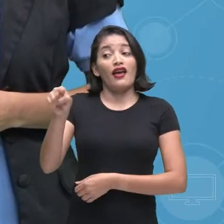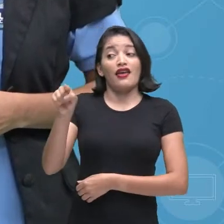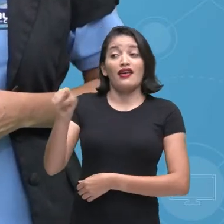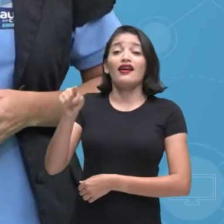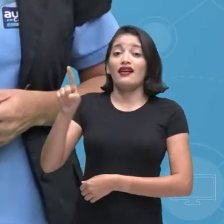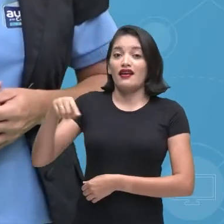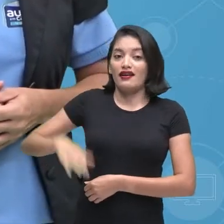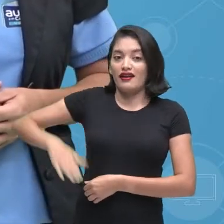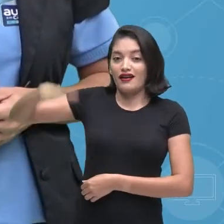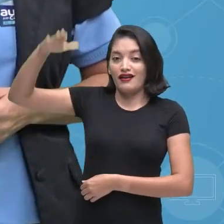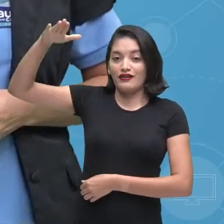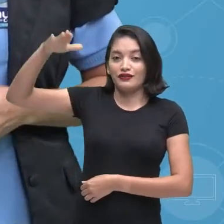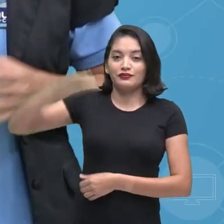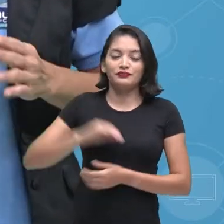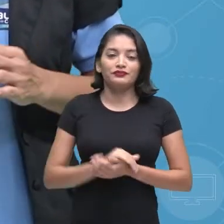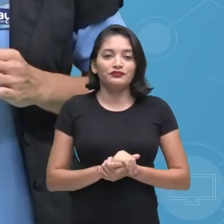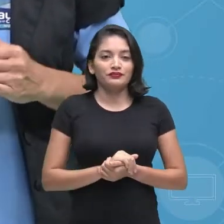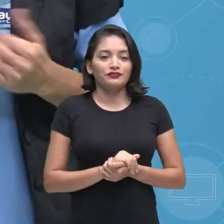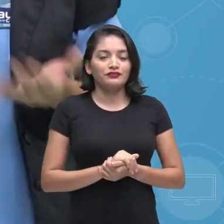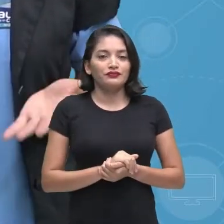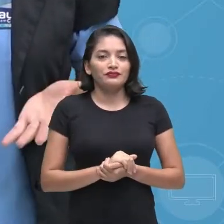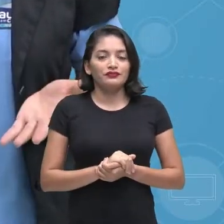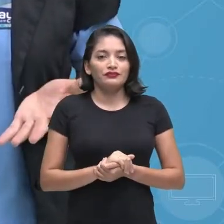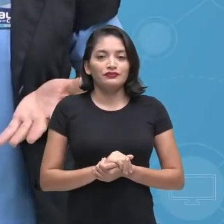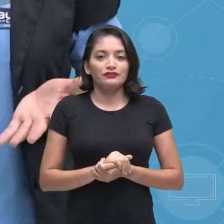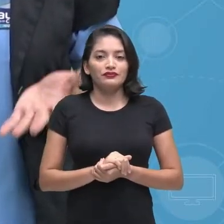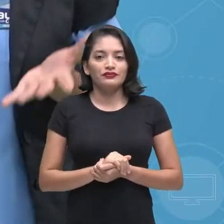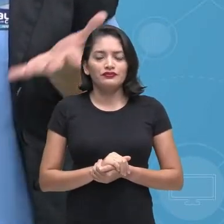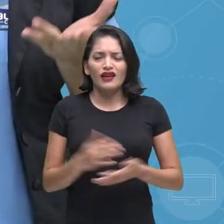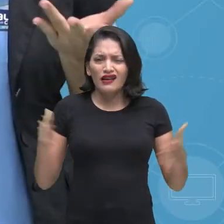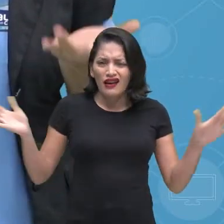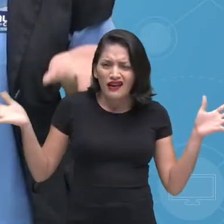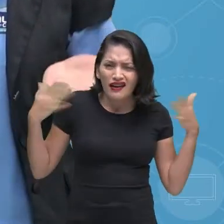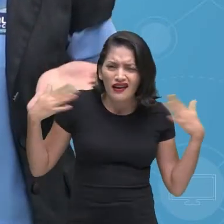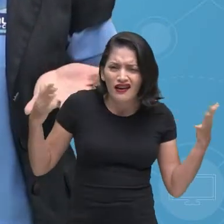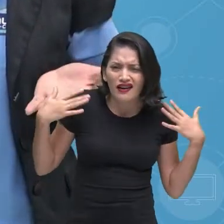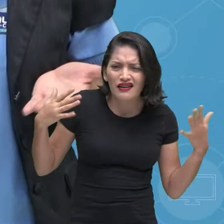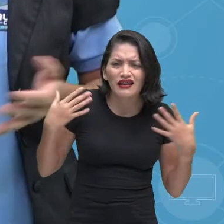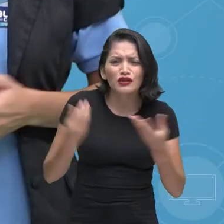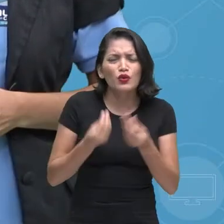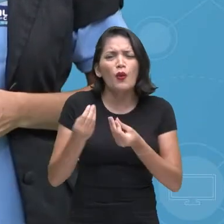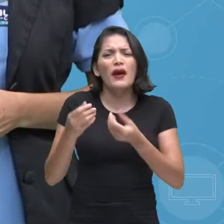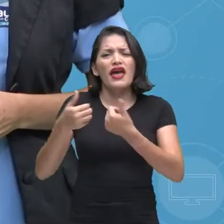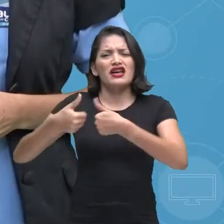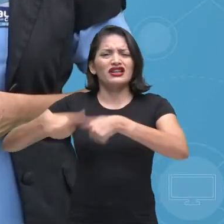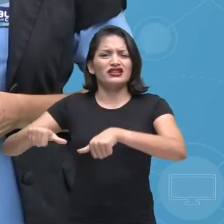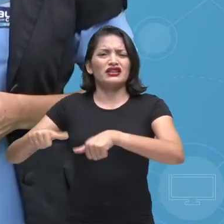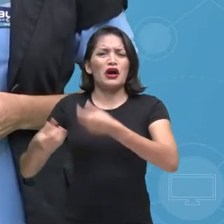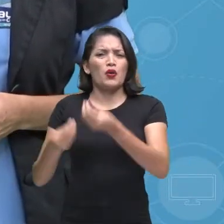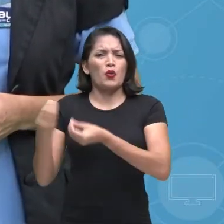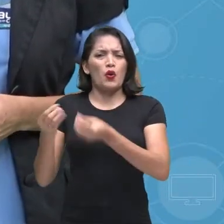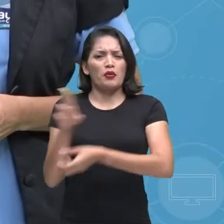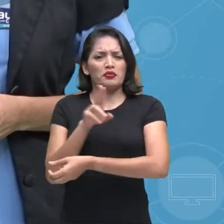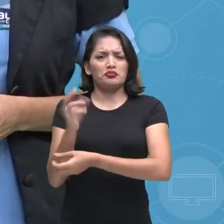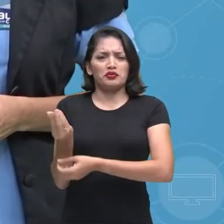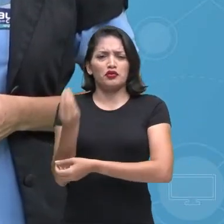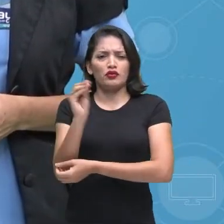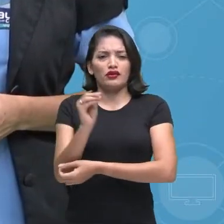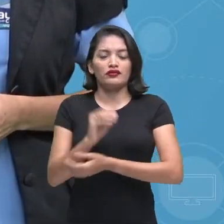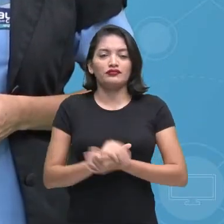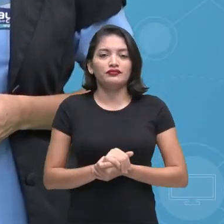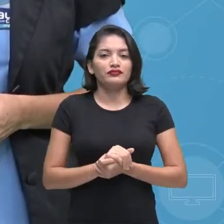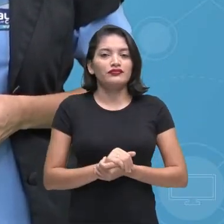alta continuando It Hot está quente como é que se está e me zoar